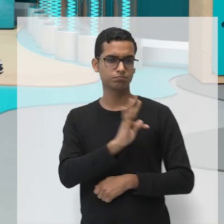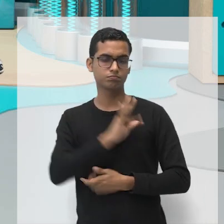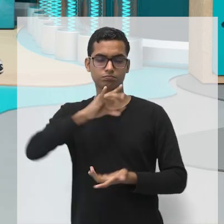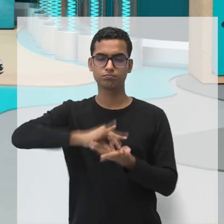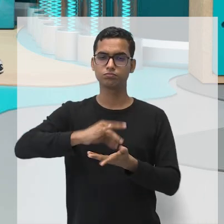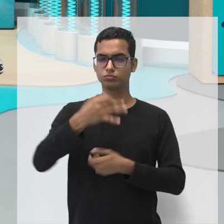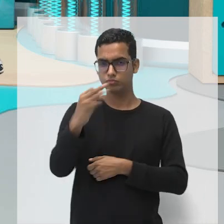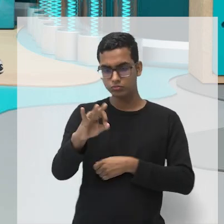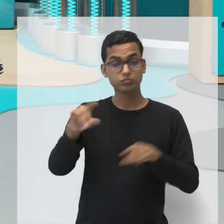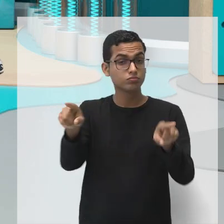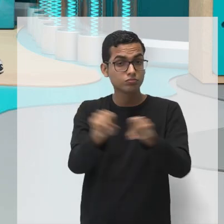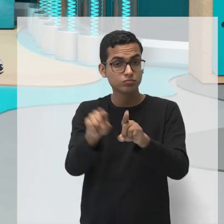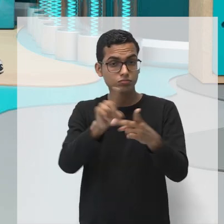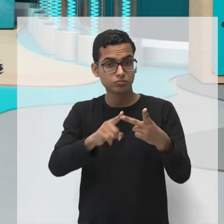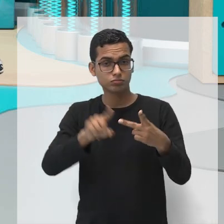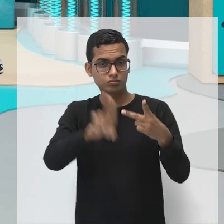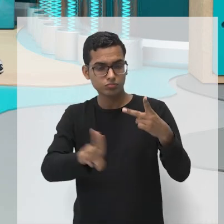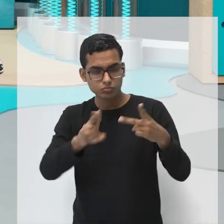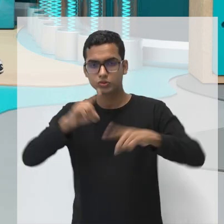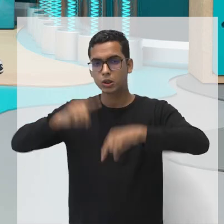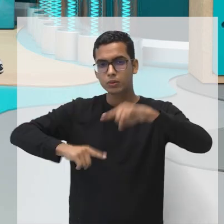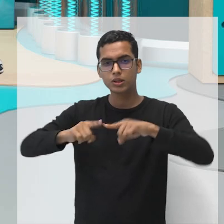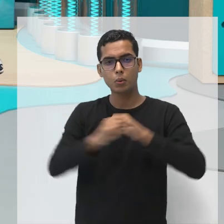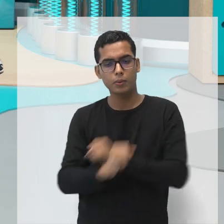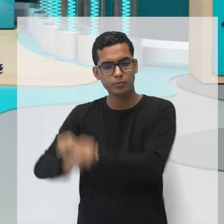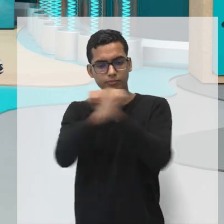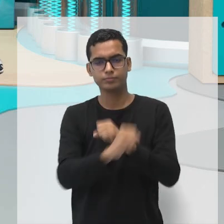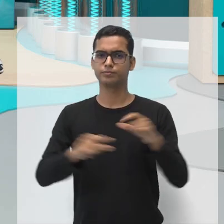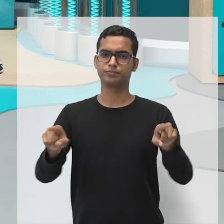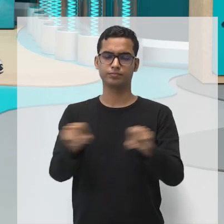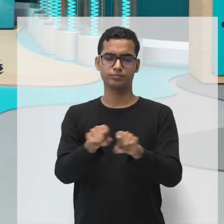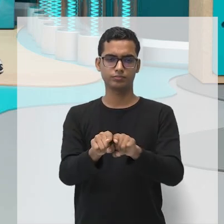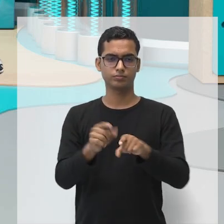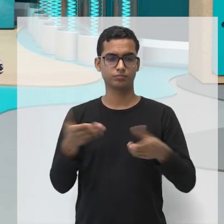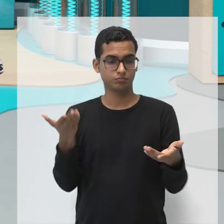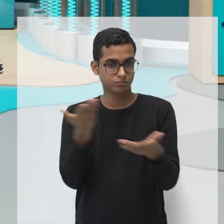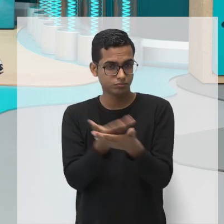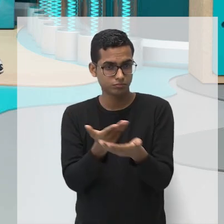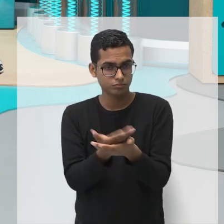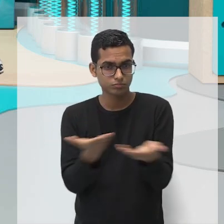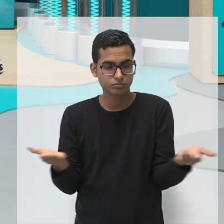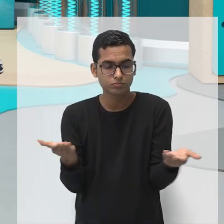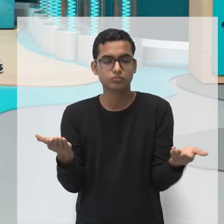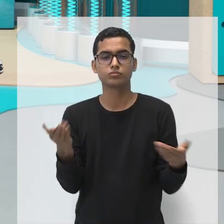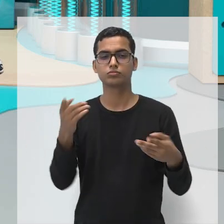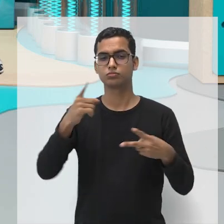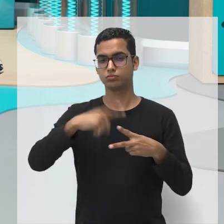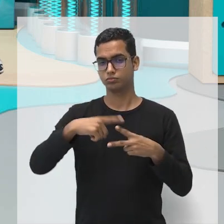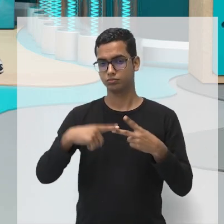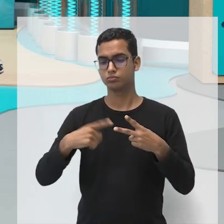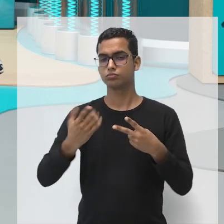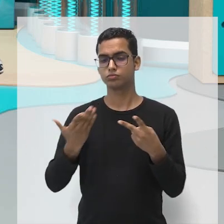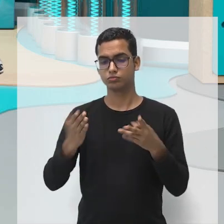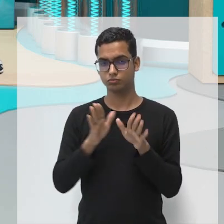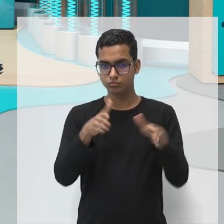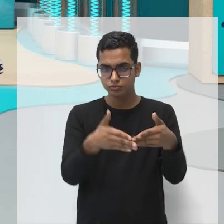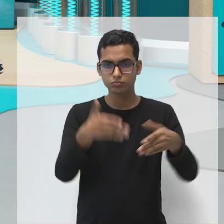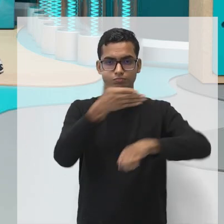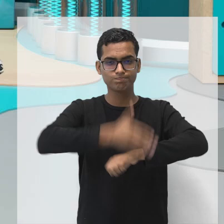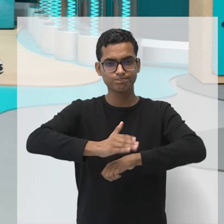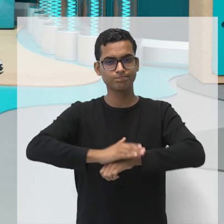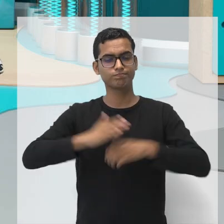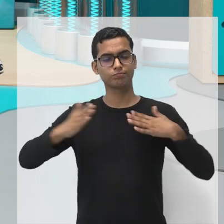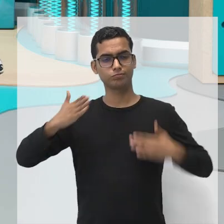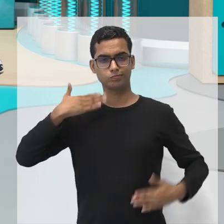e dos equipamentos de segurança. Nesta aula, nós vamos falar basicamente sobre duas atividades, duas práticas corporais de